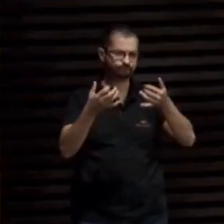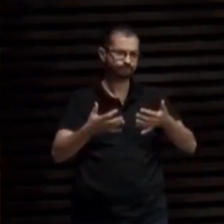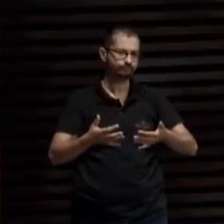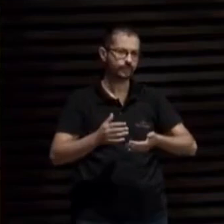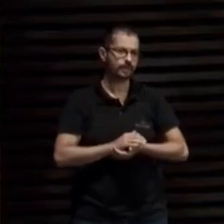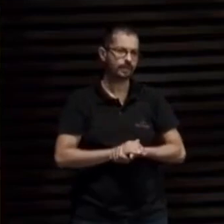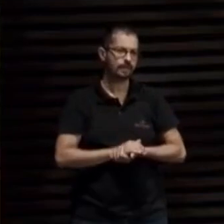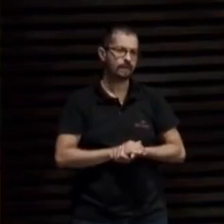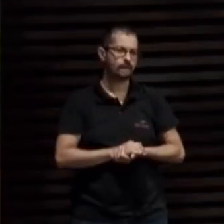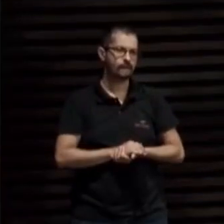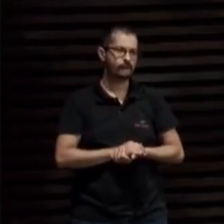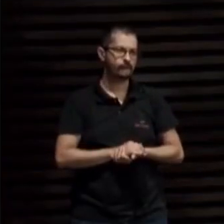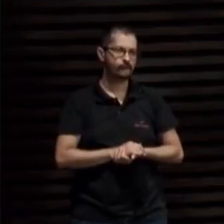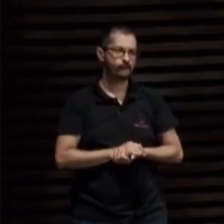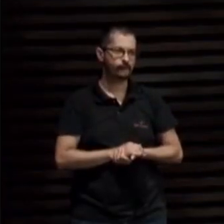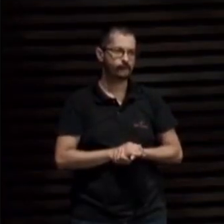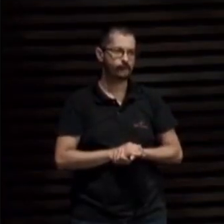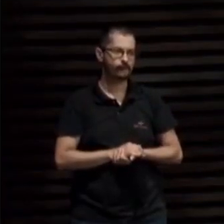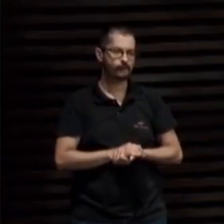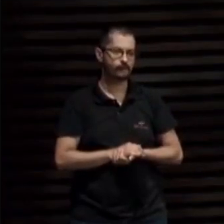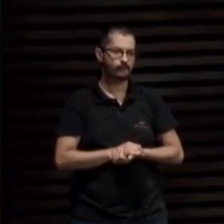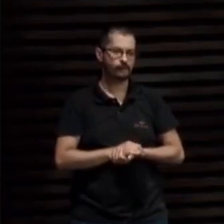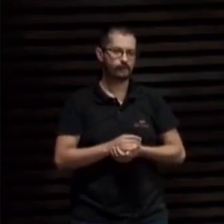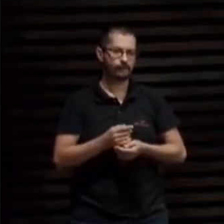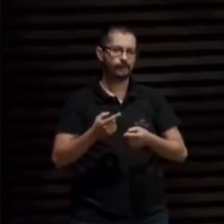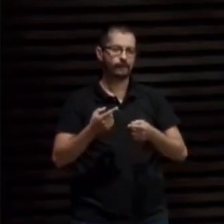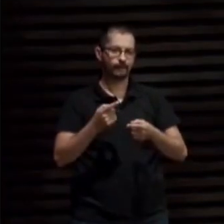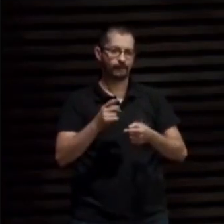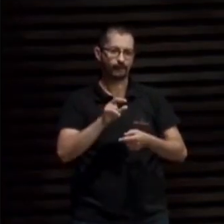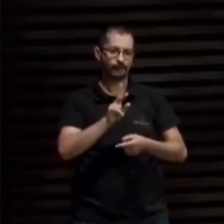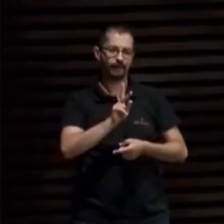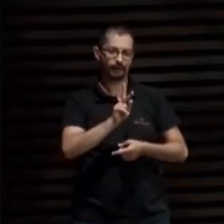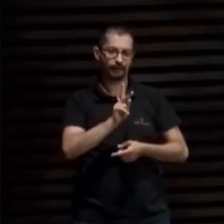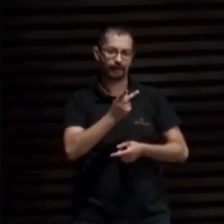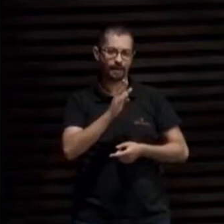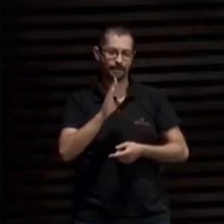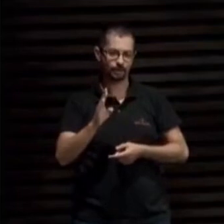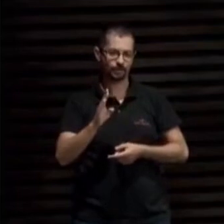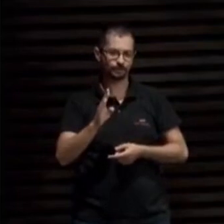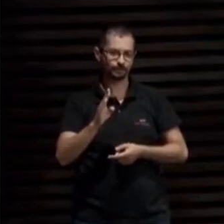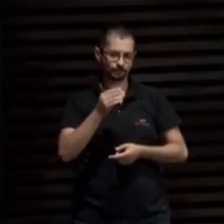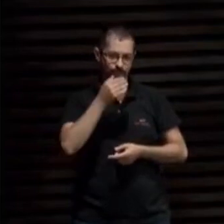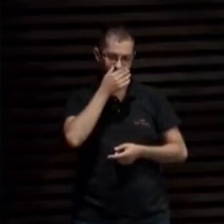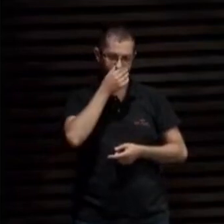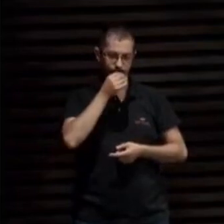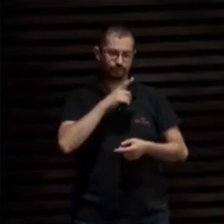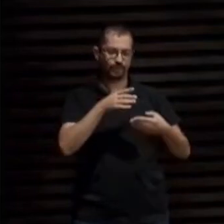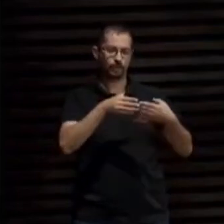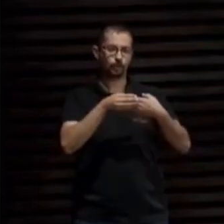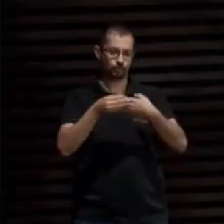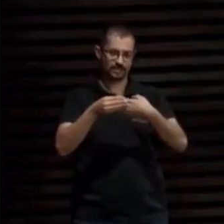Porque convinha que aquele, por cuja causa e por quem todas as coisas existem, conduzindo muitos filhos à